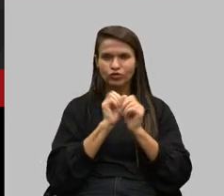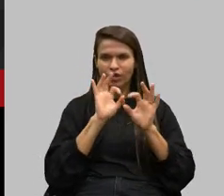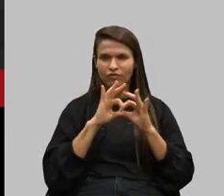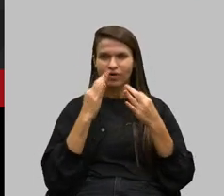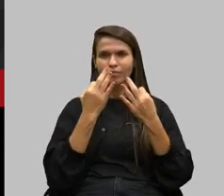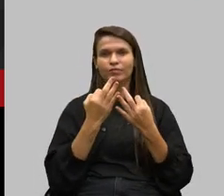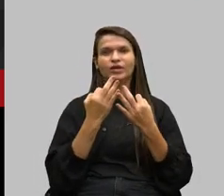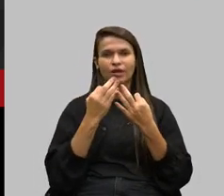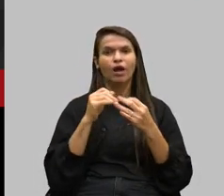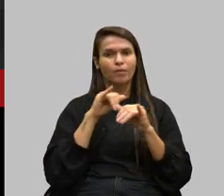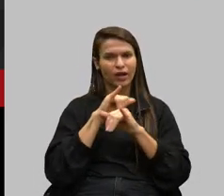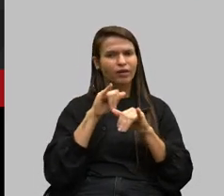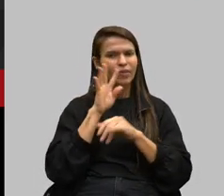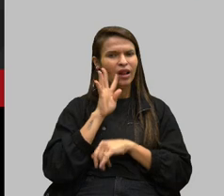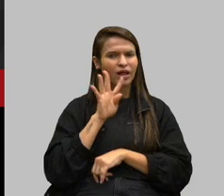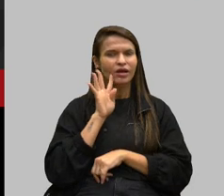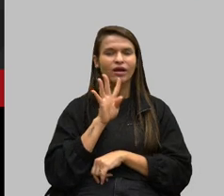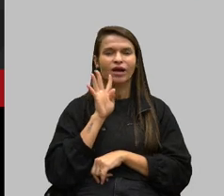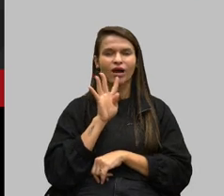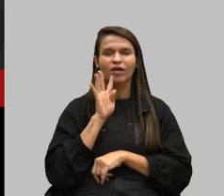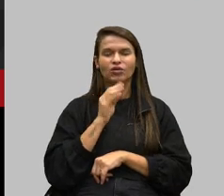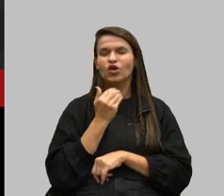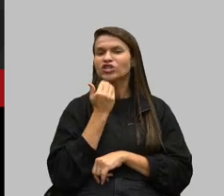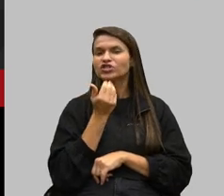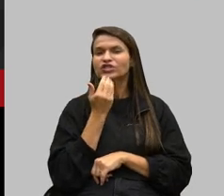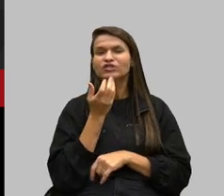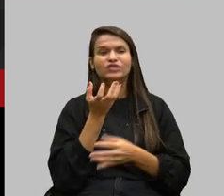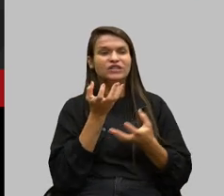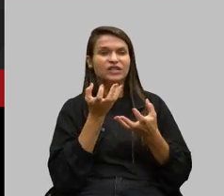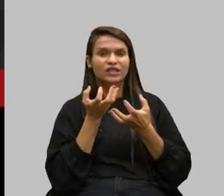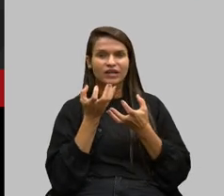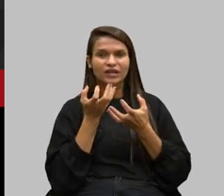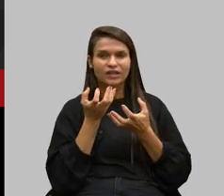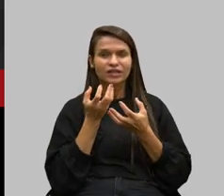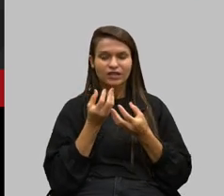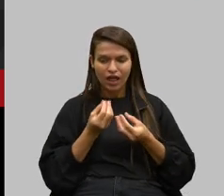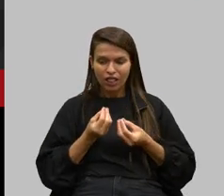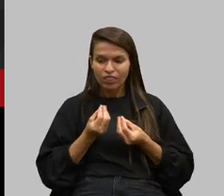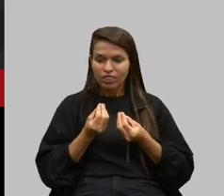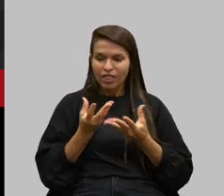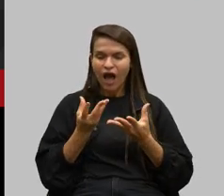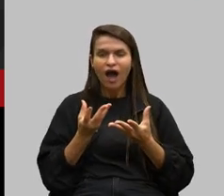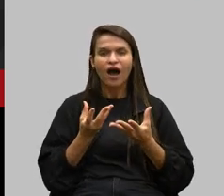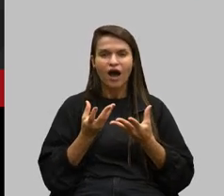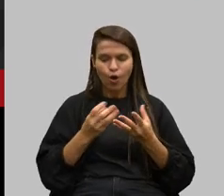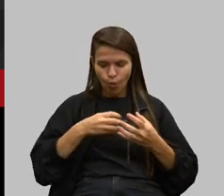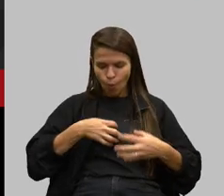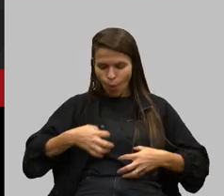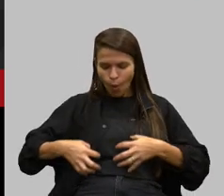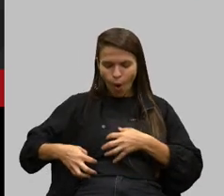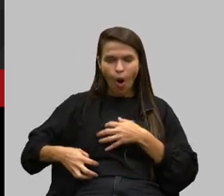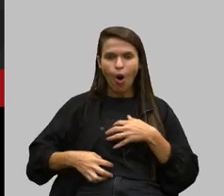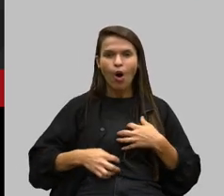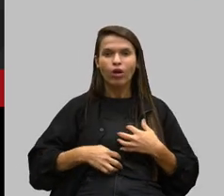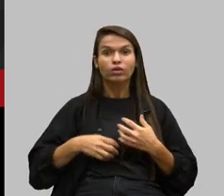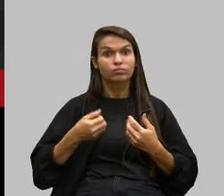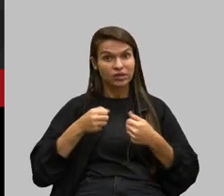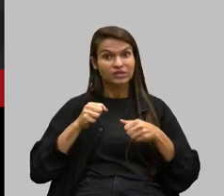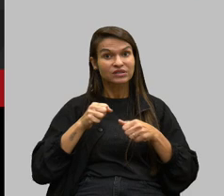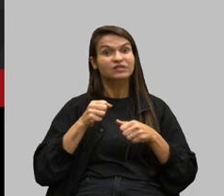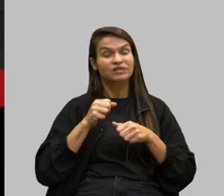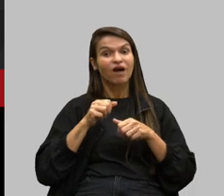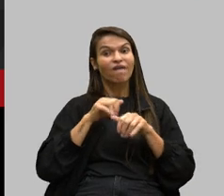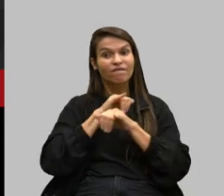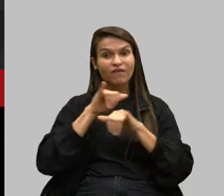campanha muito legal né é de que não adianta você querer ser doador você tem que comunicar que você tem esse desejo